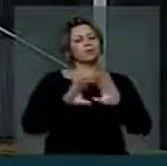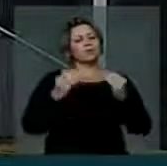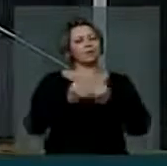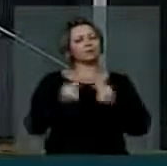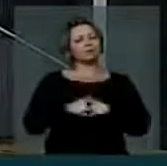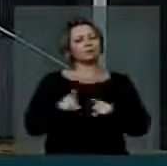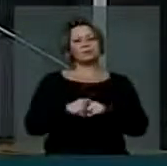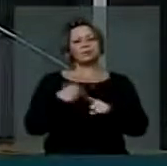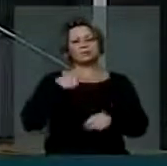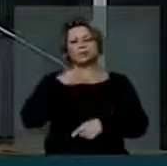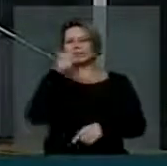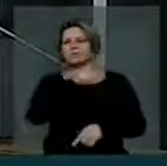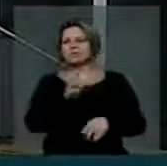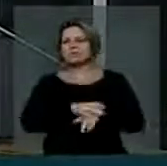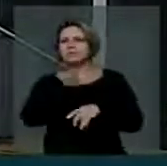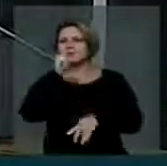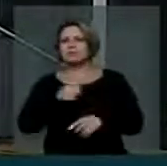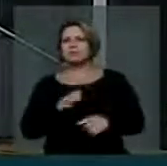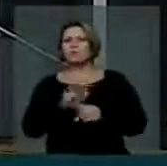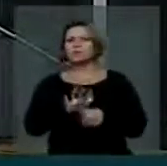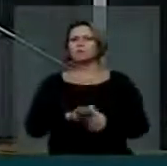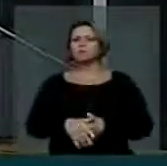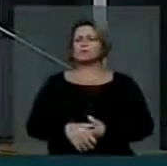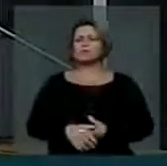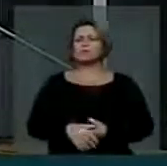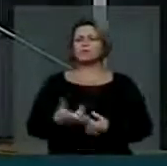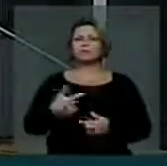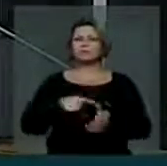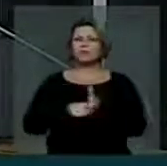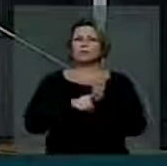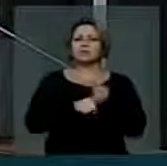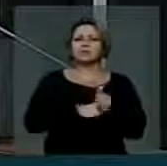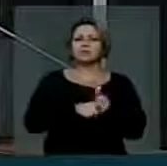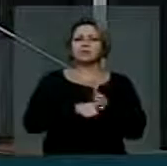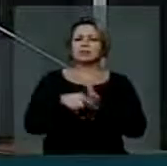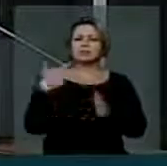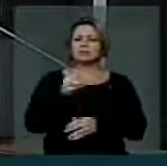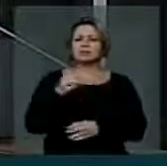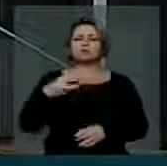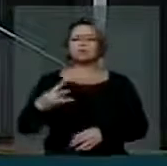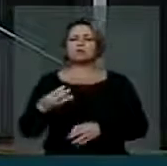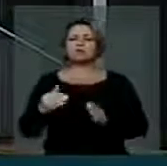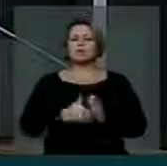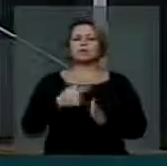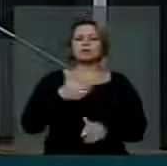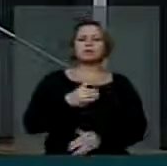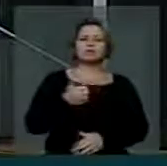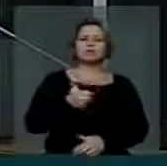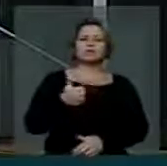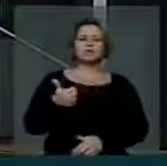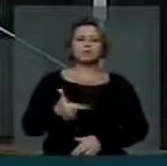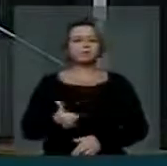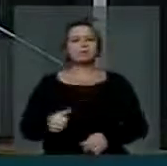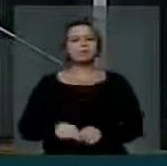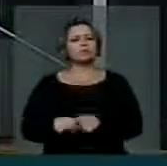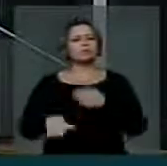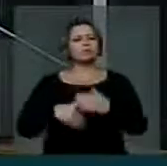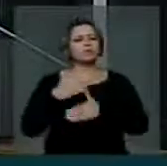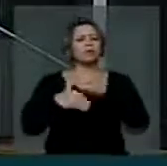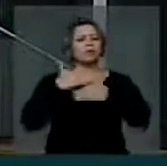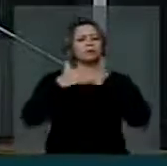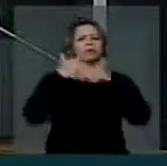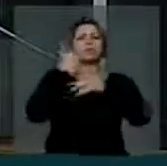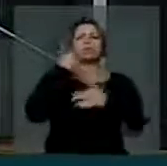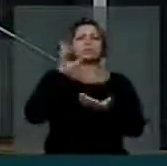de quase 20 milhões de empregos formais entre 2003 e 2012 e a política de